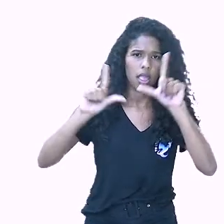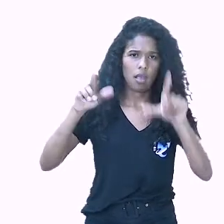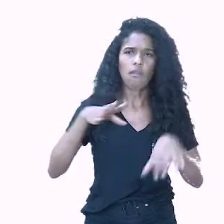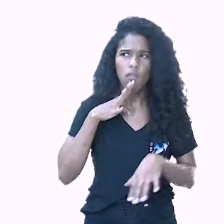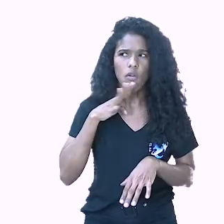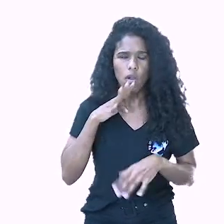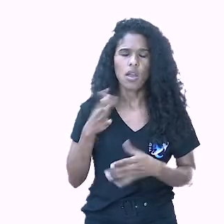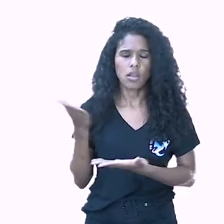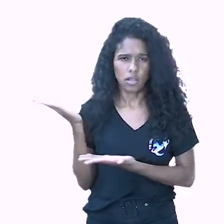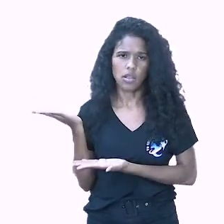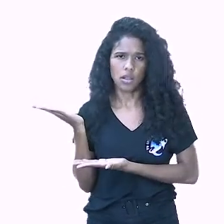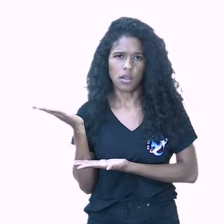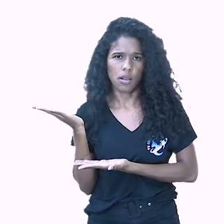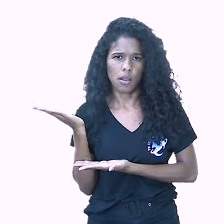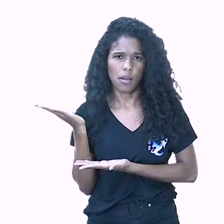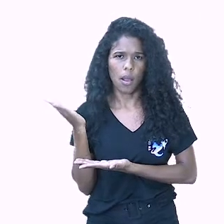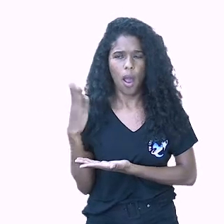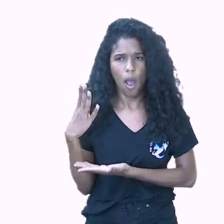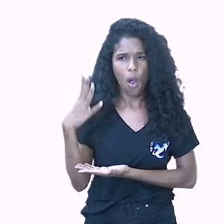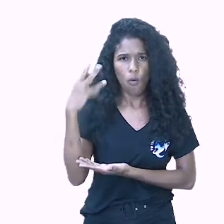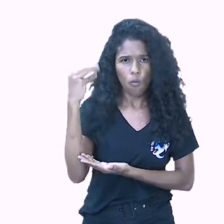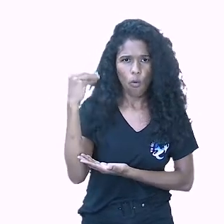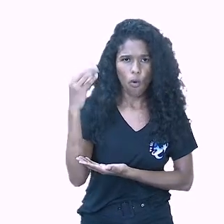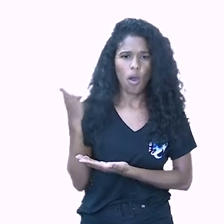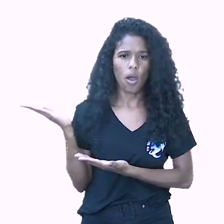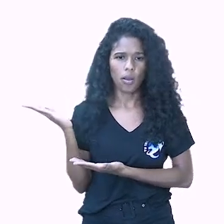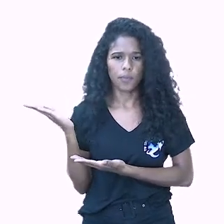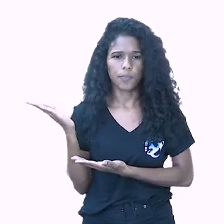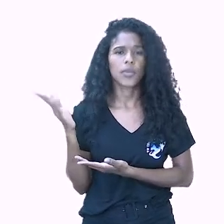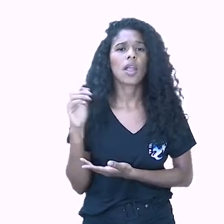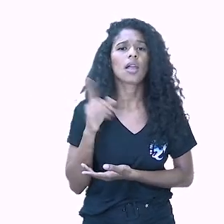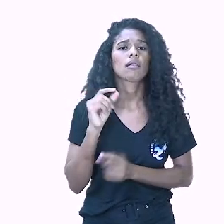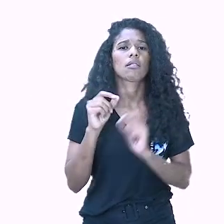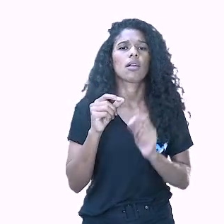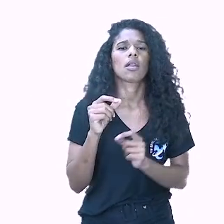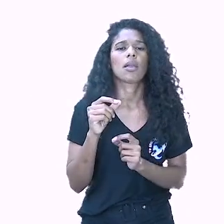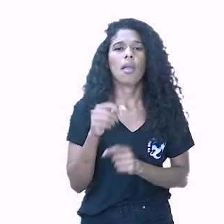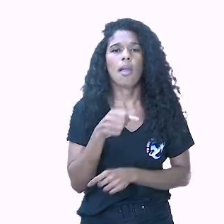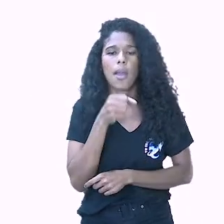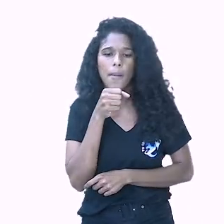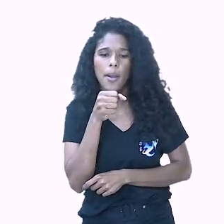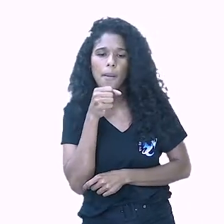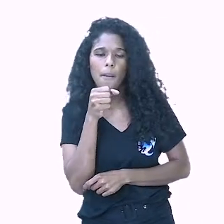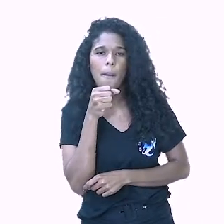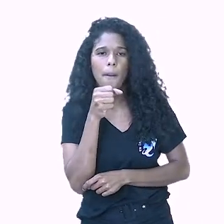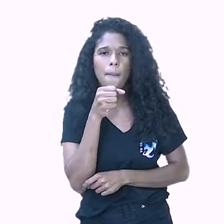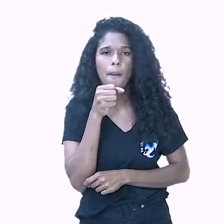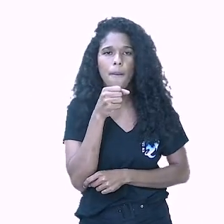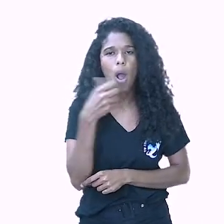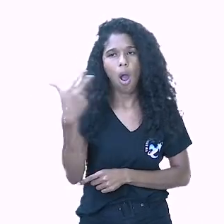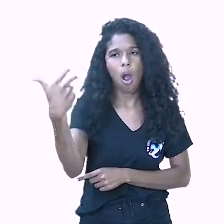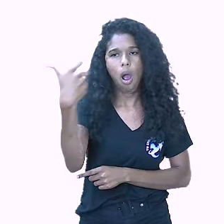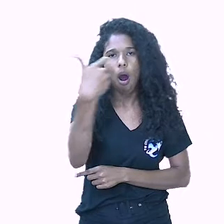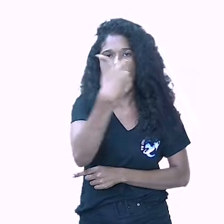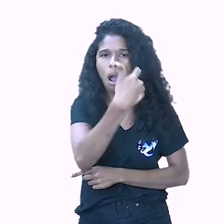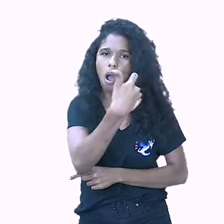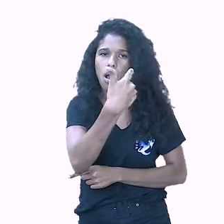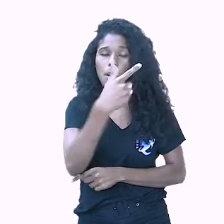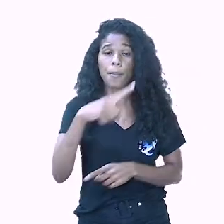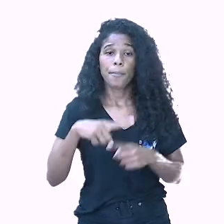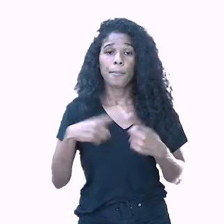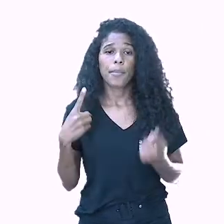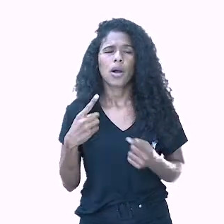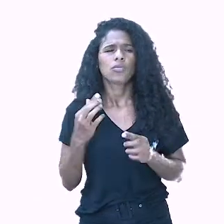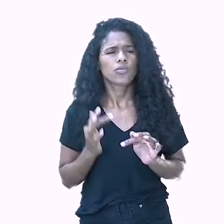como apresentadora de jornal, mas ao final daquele dia, daquelas notícias que ela passava,